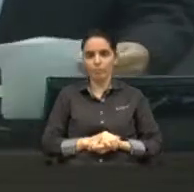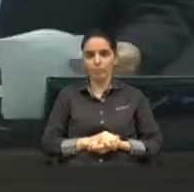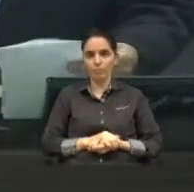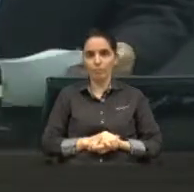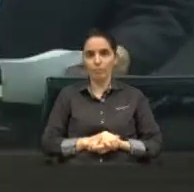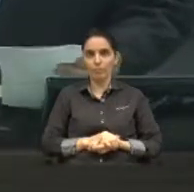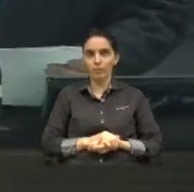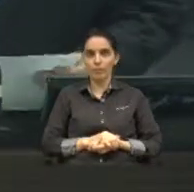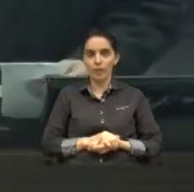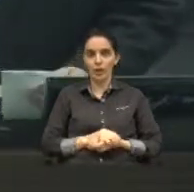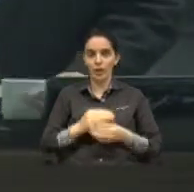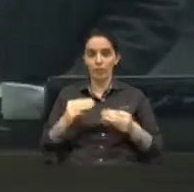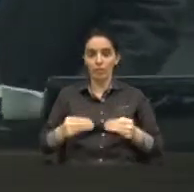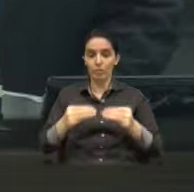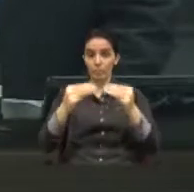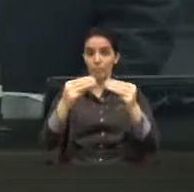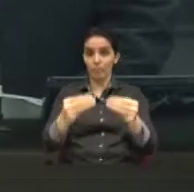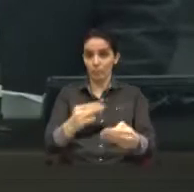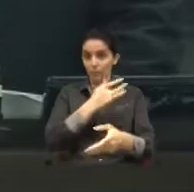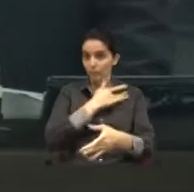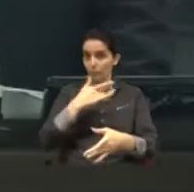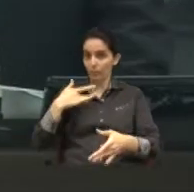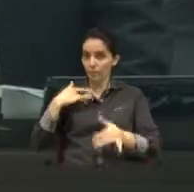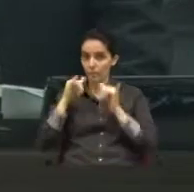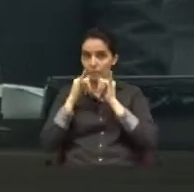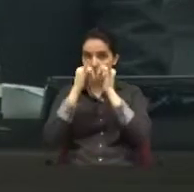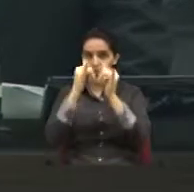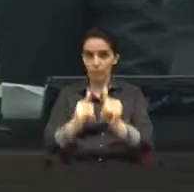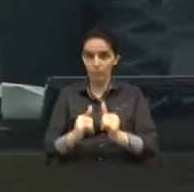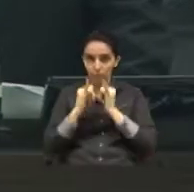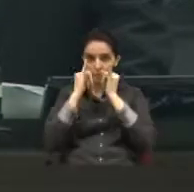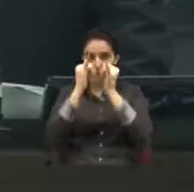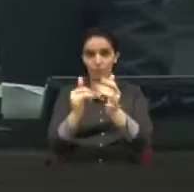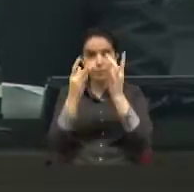O Ministério da Saúde faz uma campanha de alerta